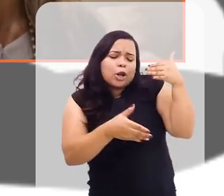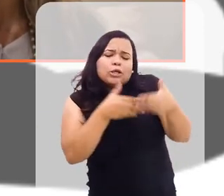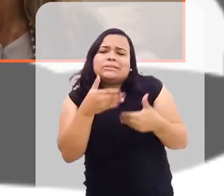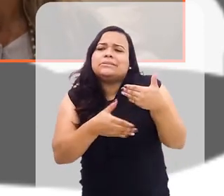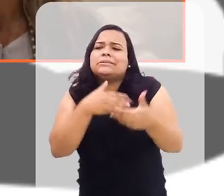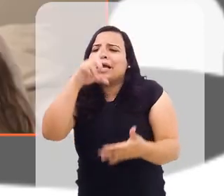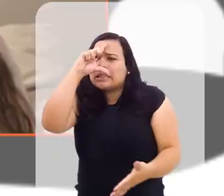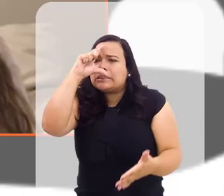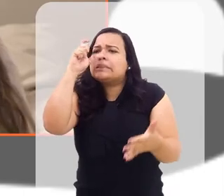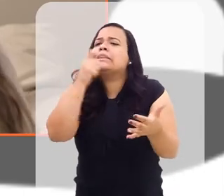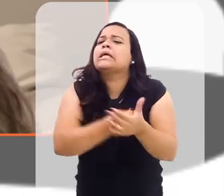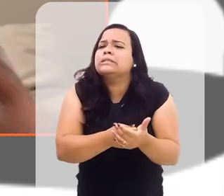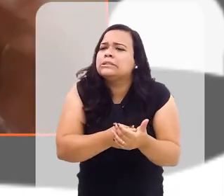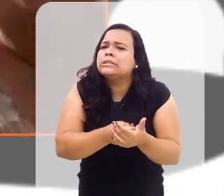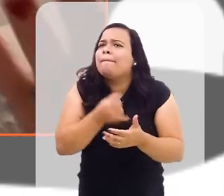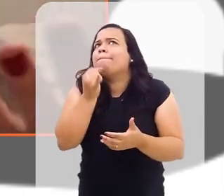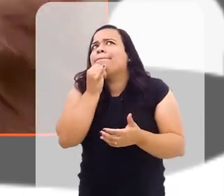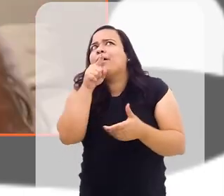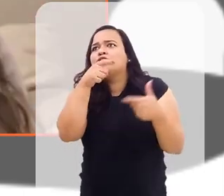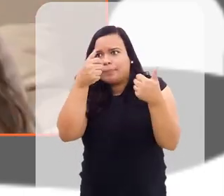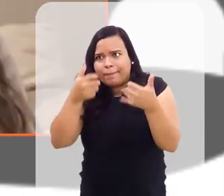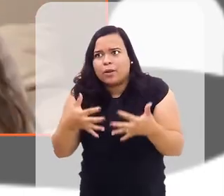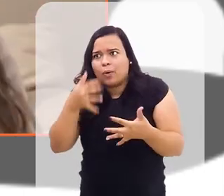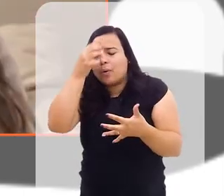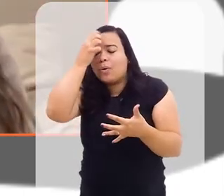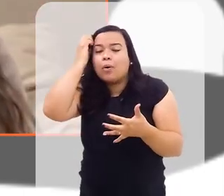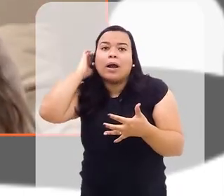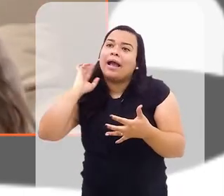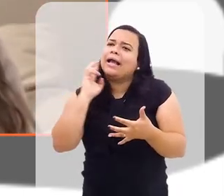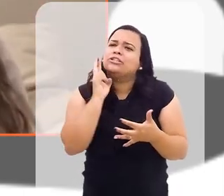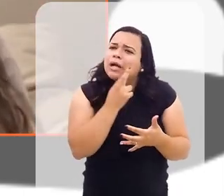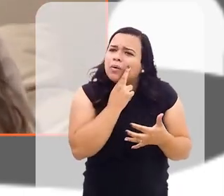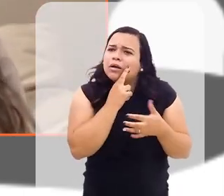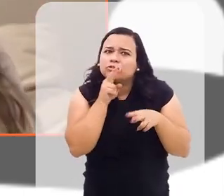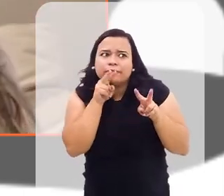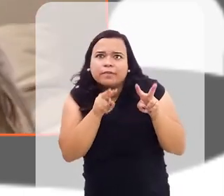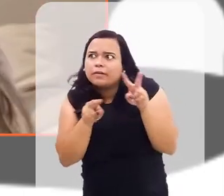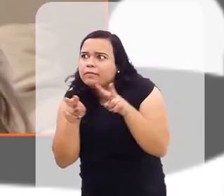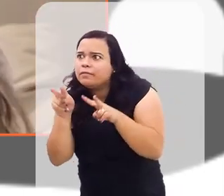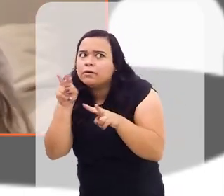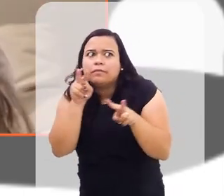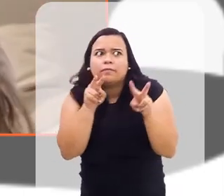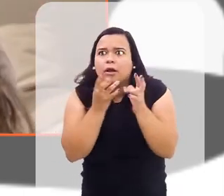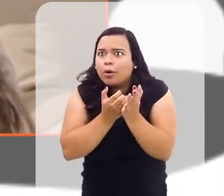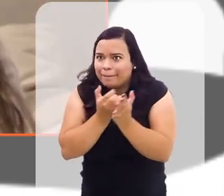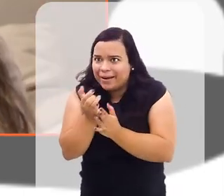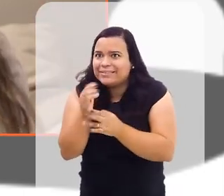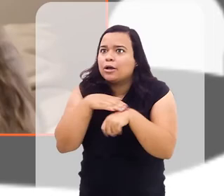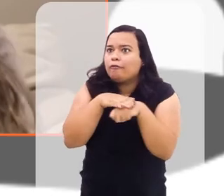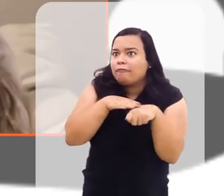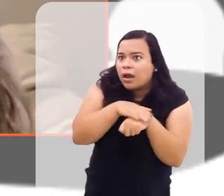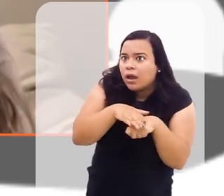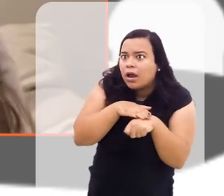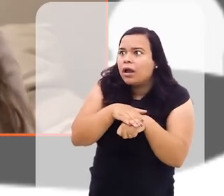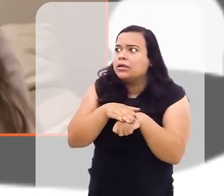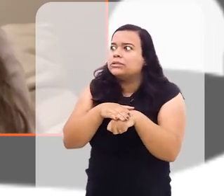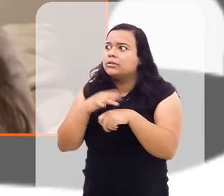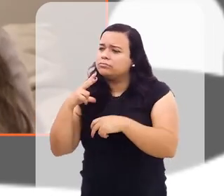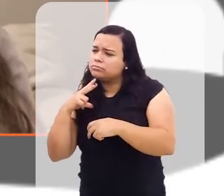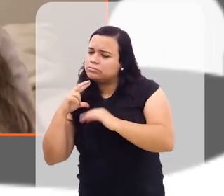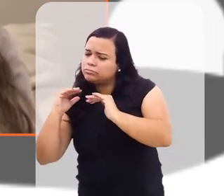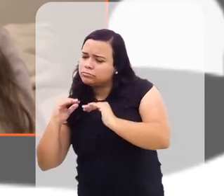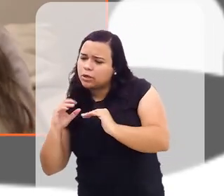de decisão? Você está, como o exemplo que você deu, você está num restaurante, você começa a observar a conversa, se é mais ou